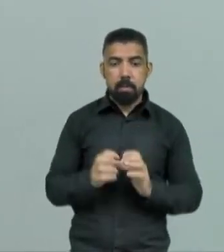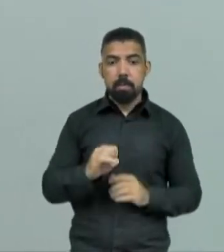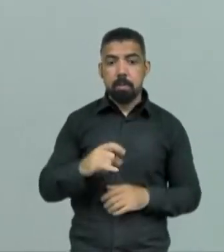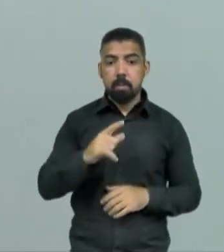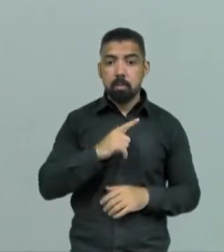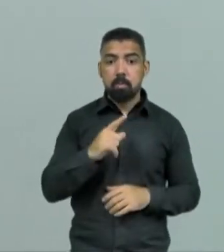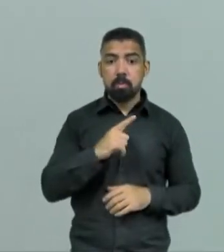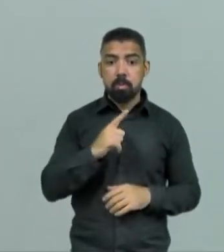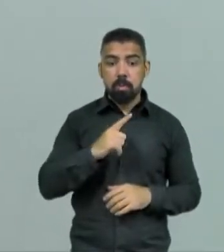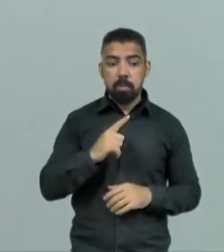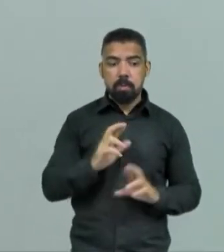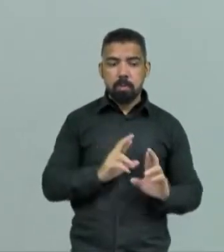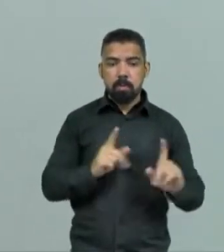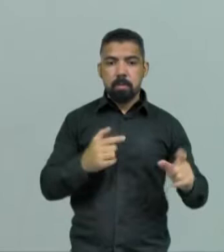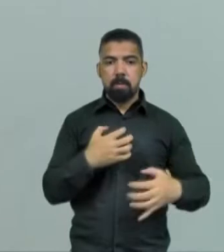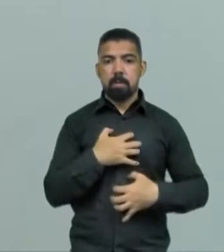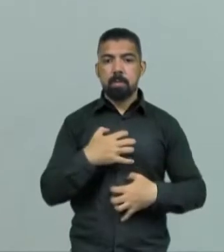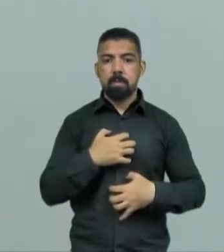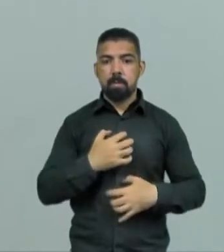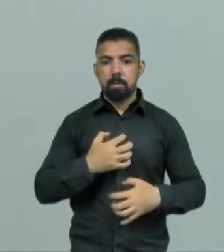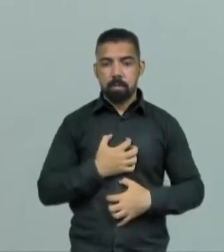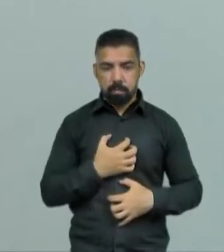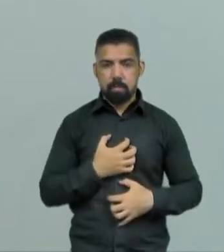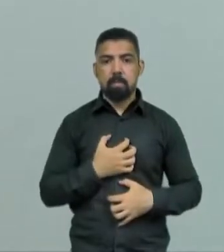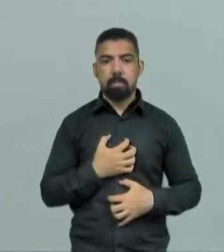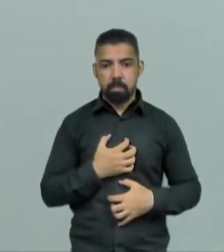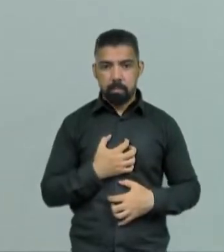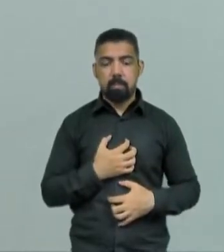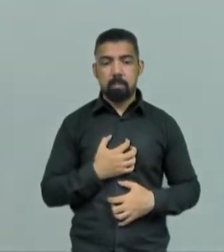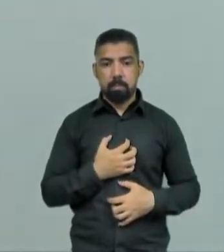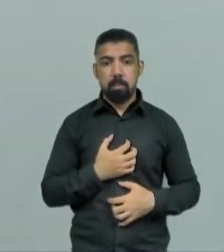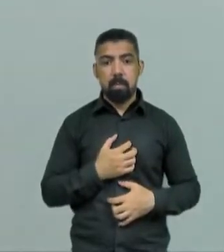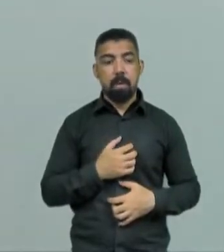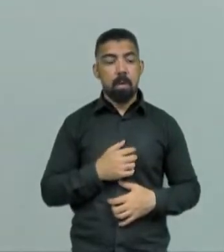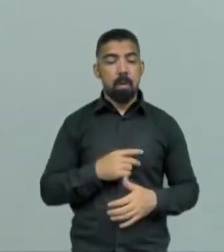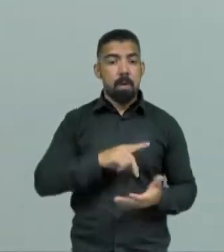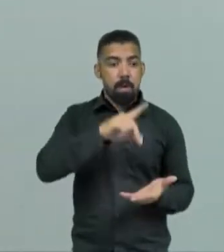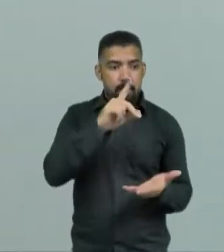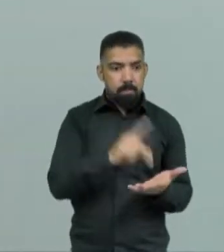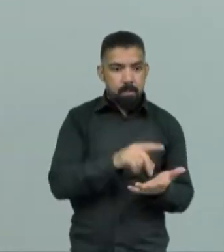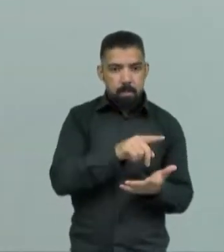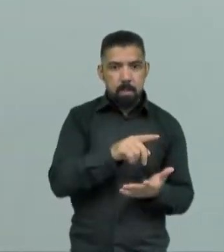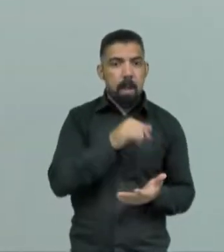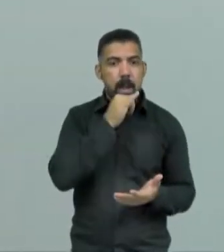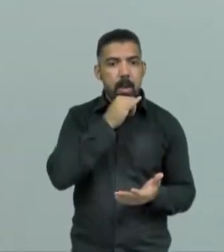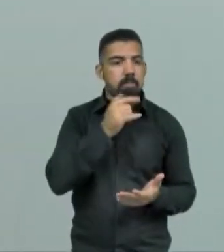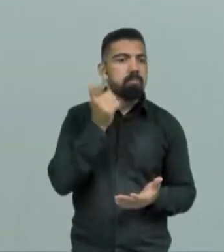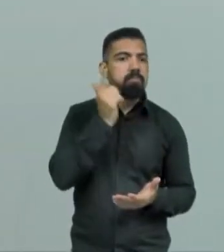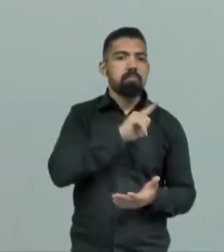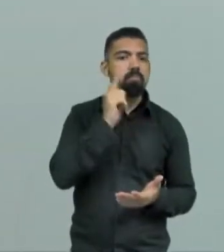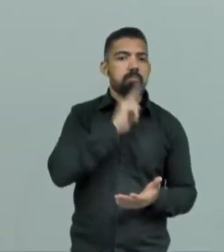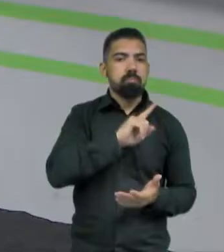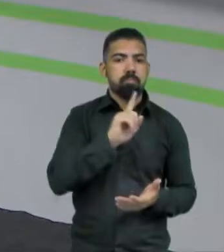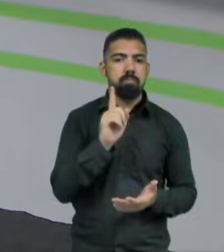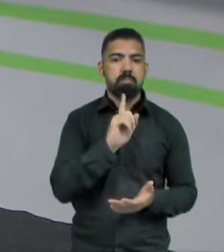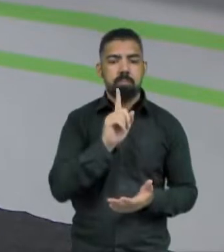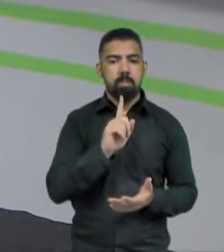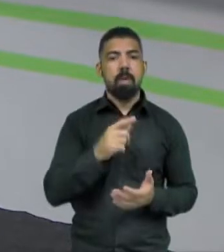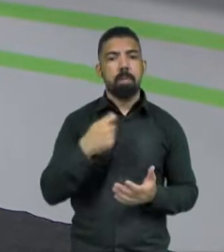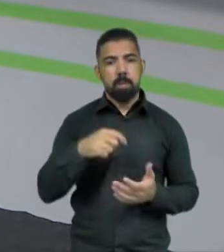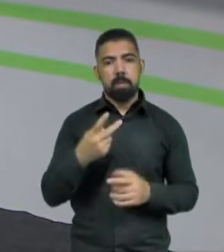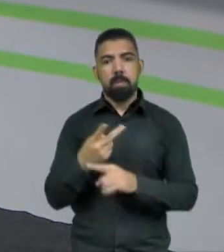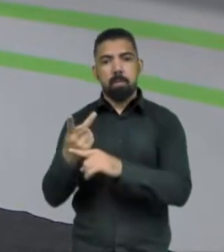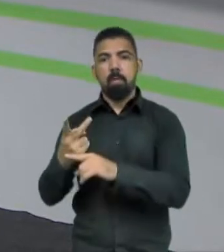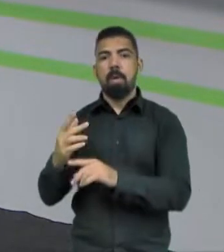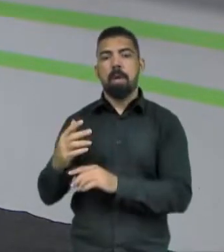ficando diferente ou a realidade estiver se tornando mais insuportável do que é, procurar ajuda.